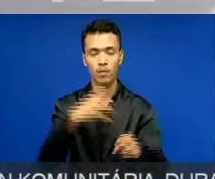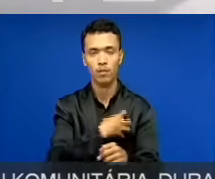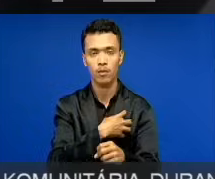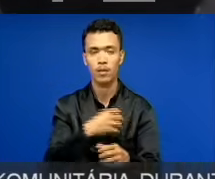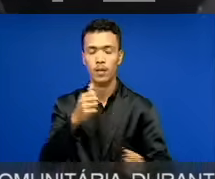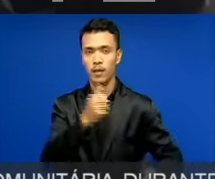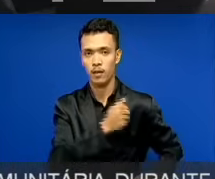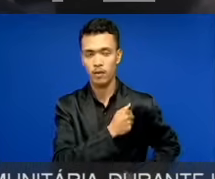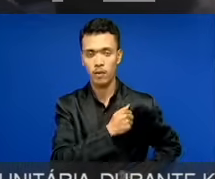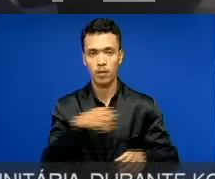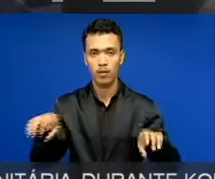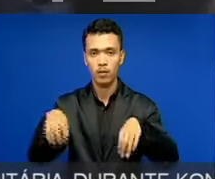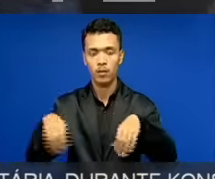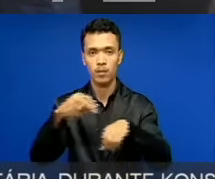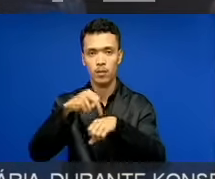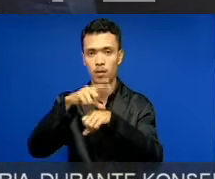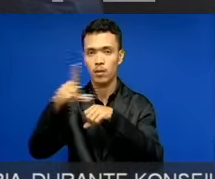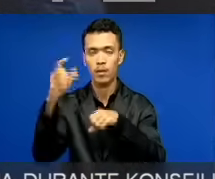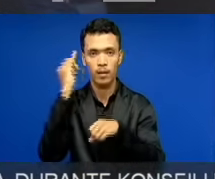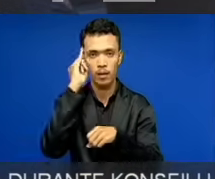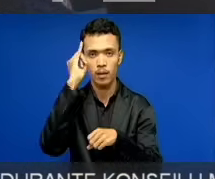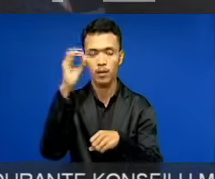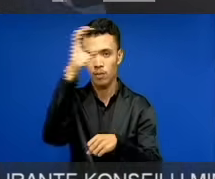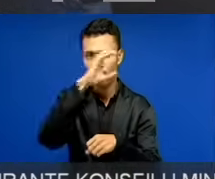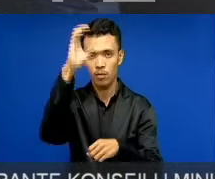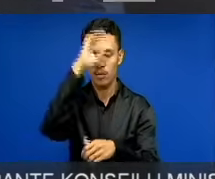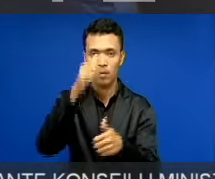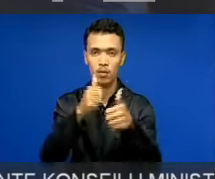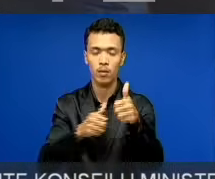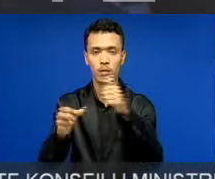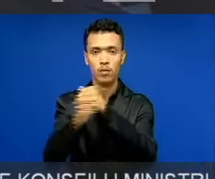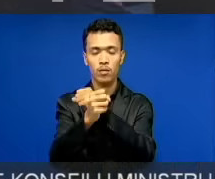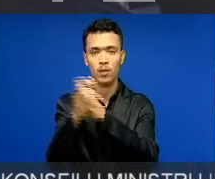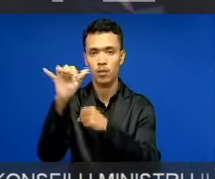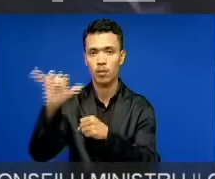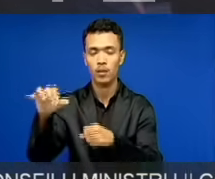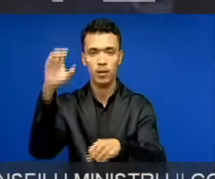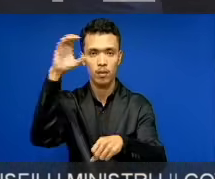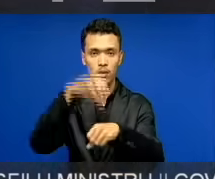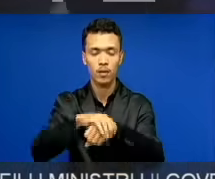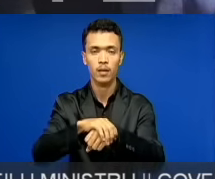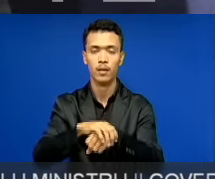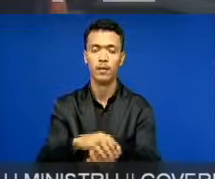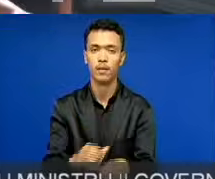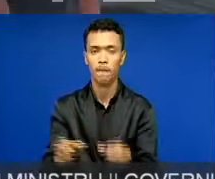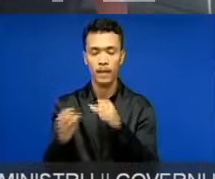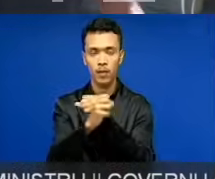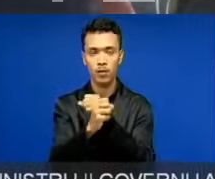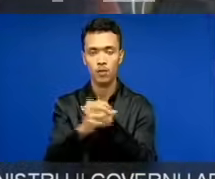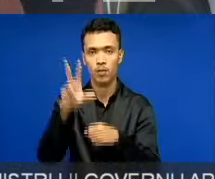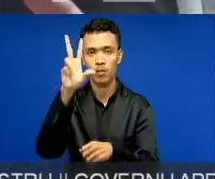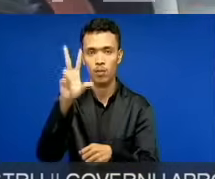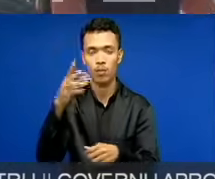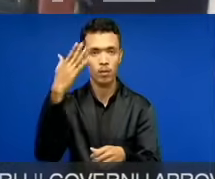Unidade Falintil, no Serviço Nacional Inteligência, Bucatuir Suspeito Sira, não consegue halo capturação. Suspeito na